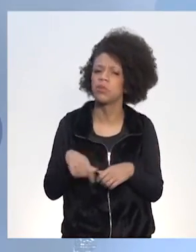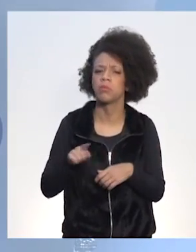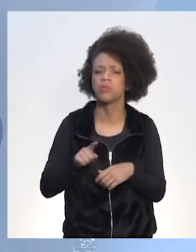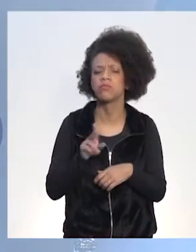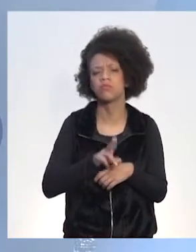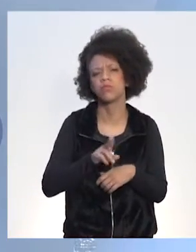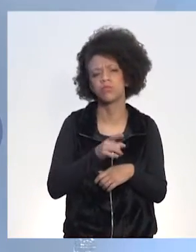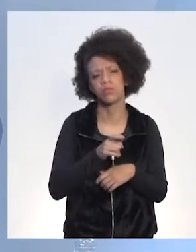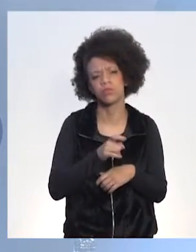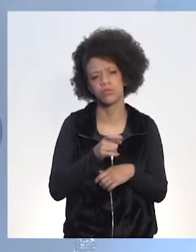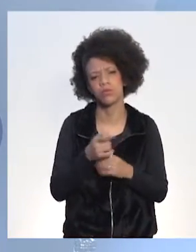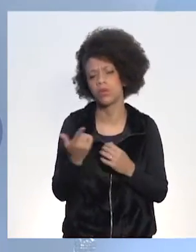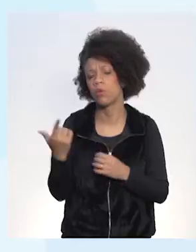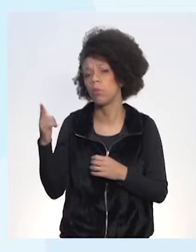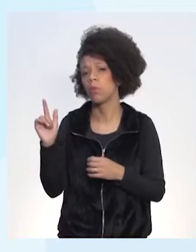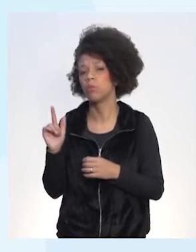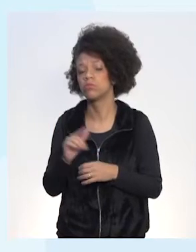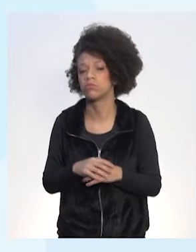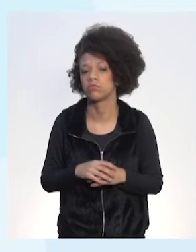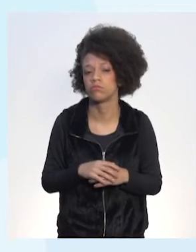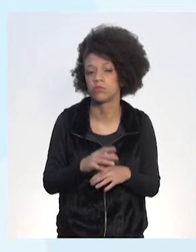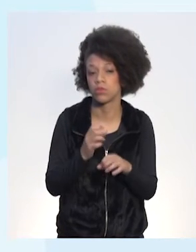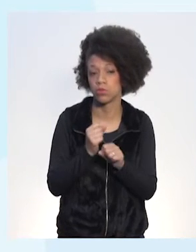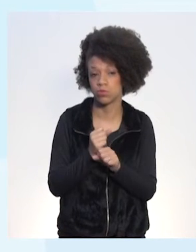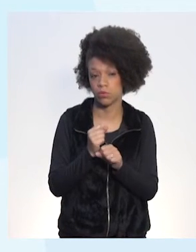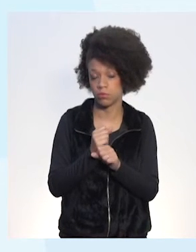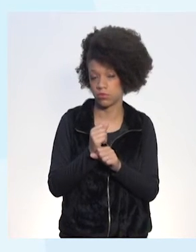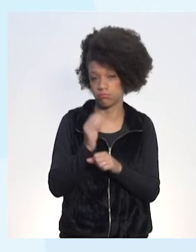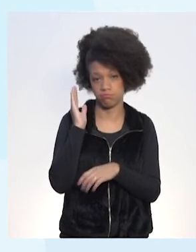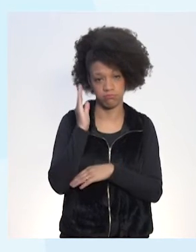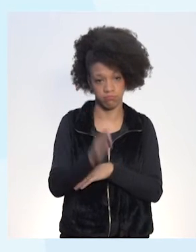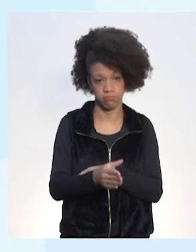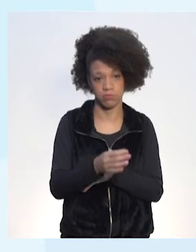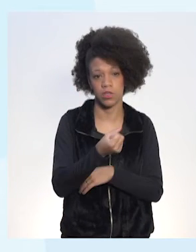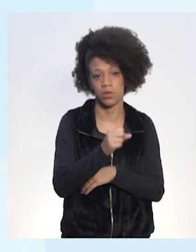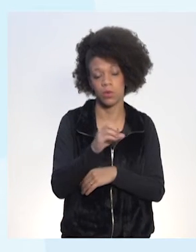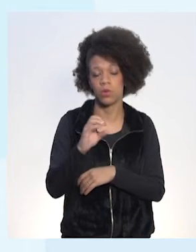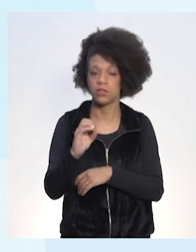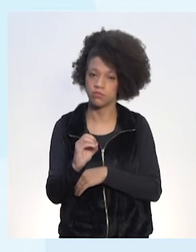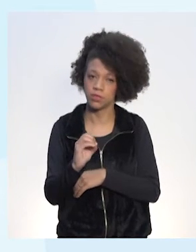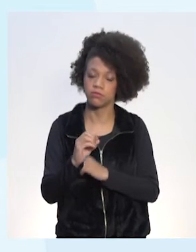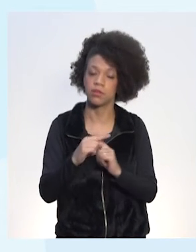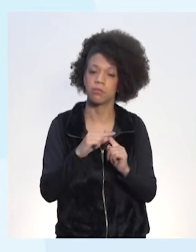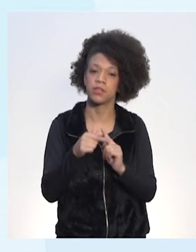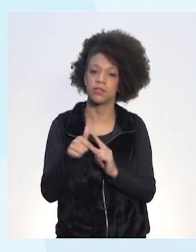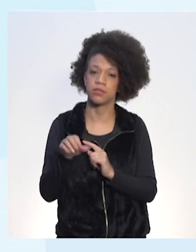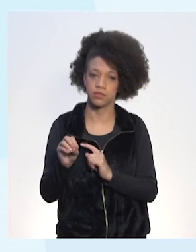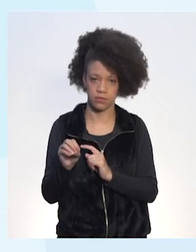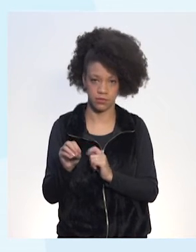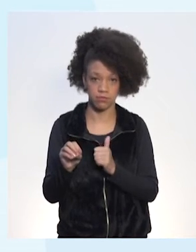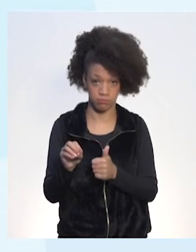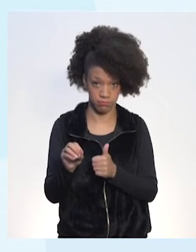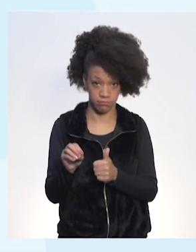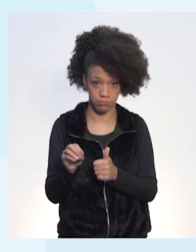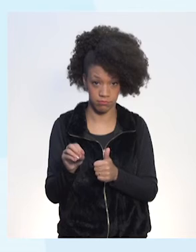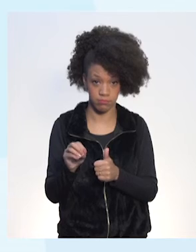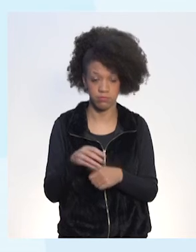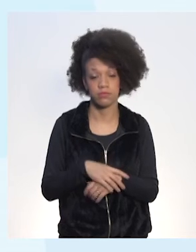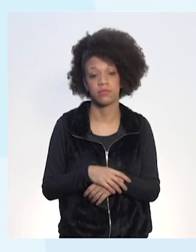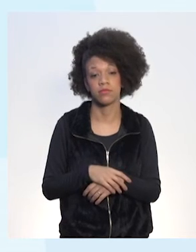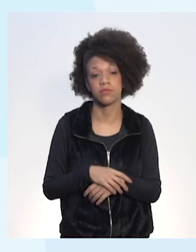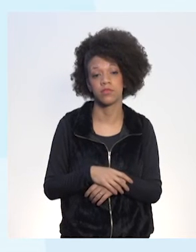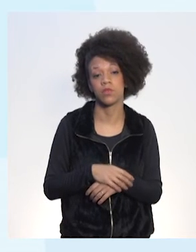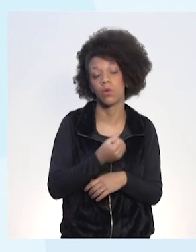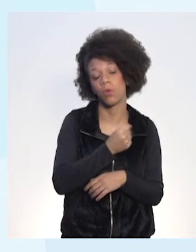igual a gente fez lá no outro. Somaria direto os 80 mais os 70, né? Então, eu faria